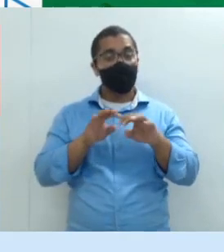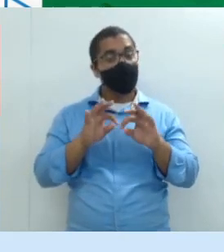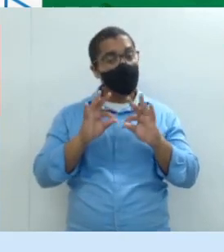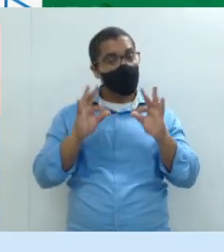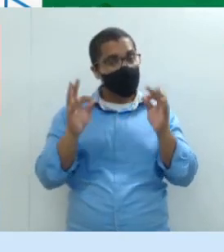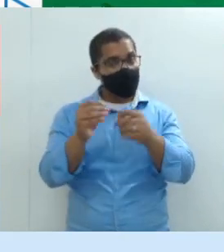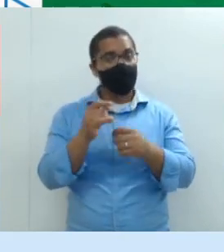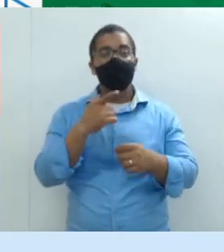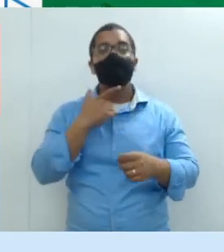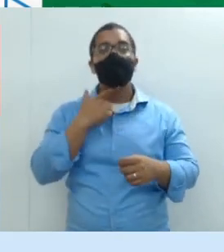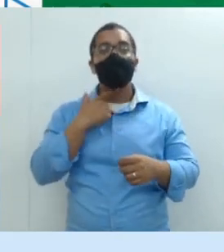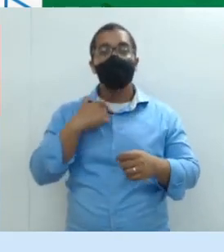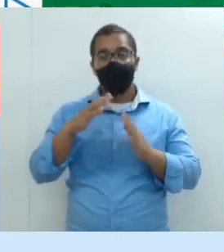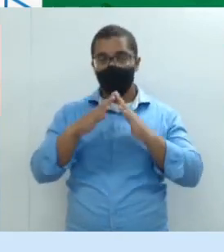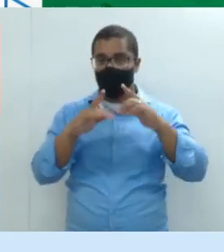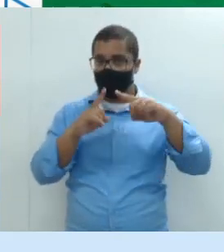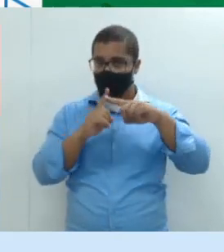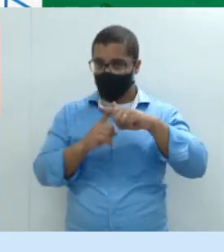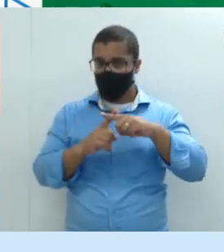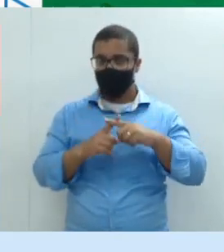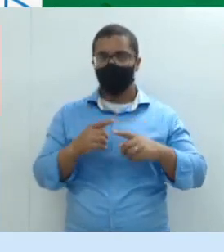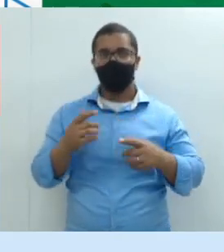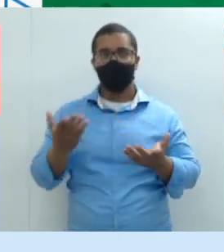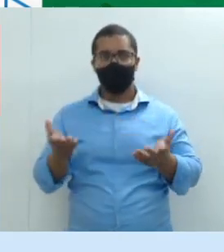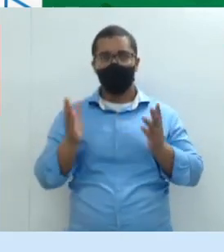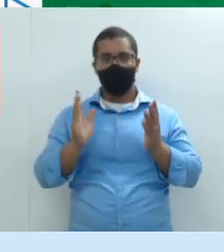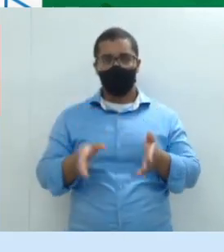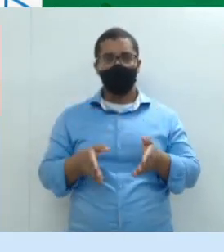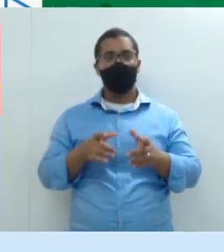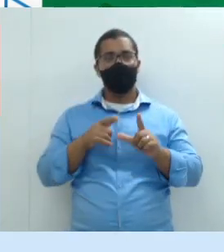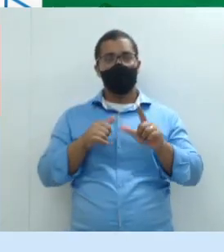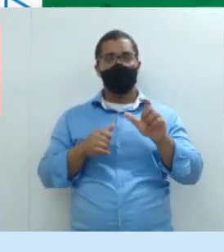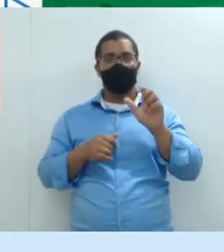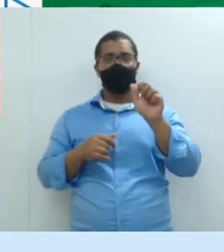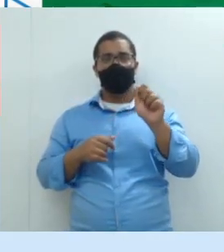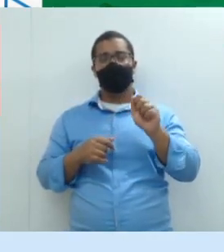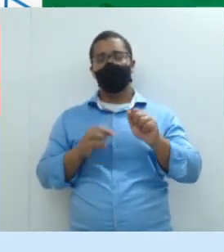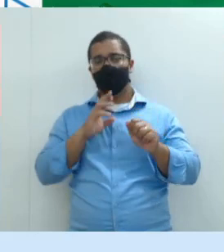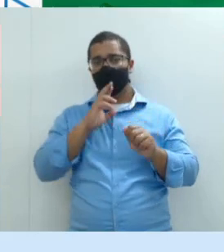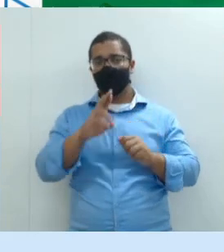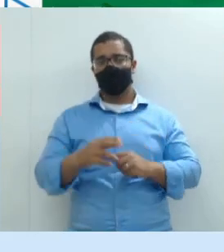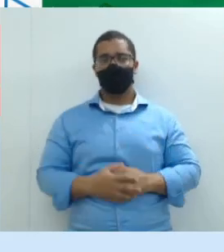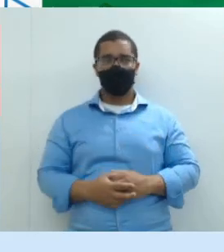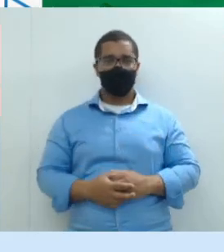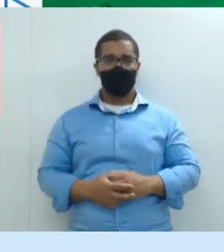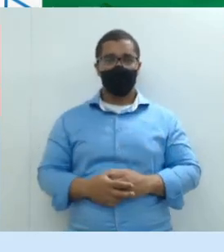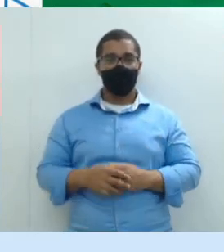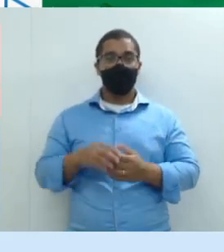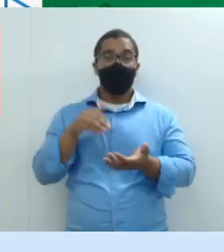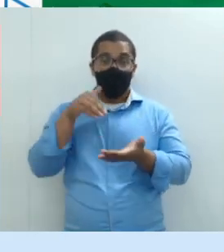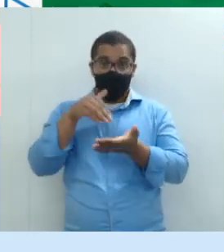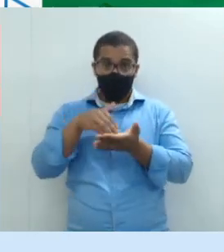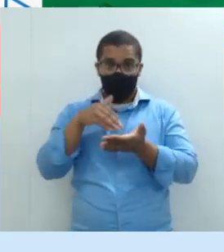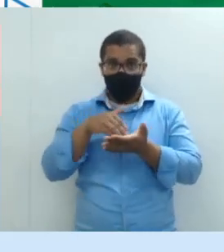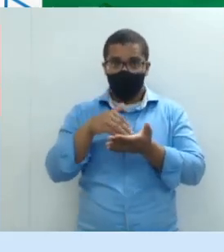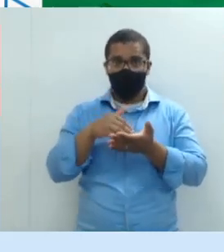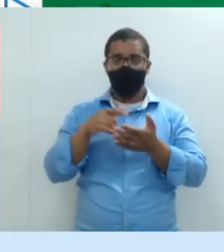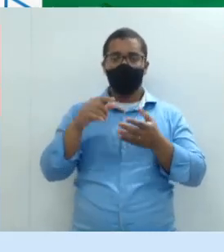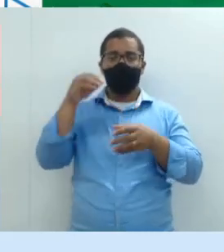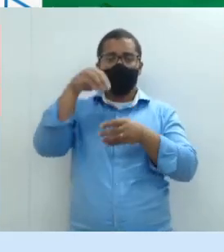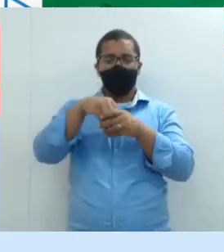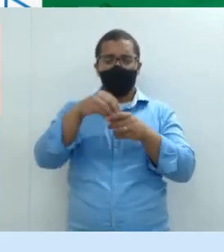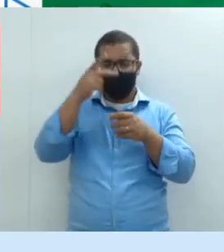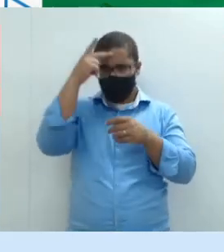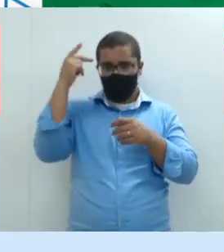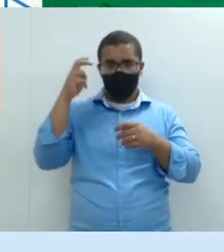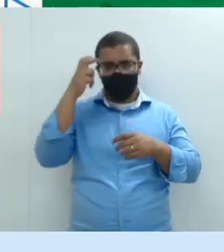Igreja gostaria, tá bom? Então a gente tem como resposta aí nossa letra E, beleza? Por último, entre os intelectuais